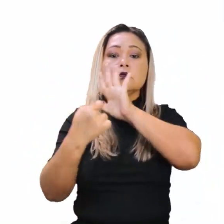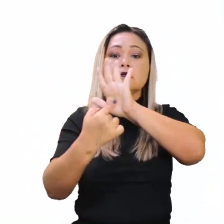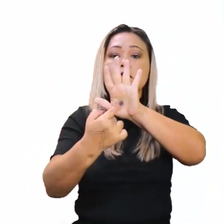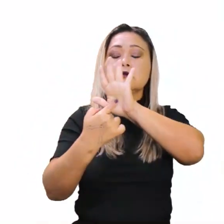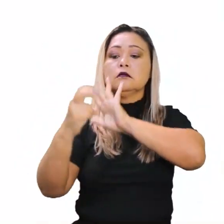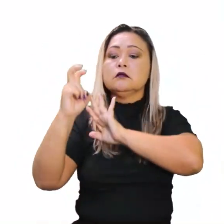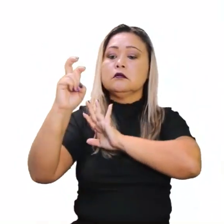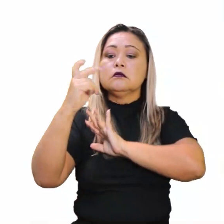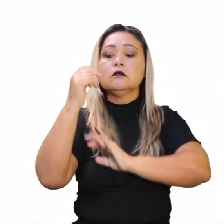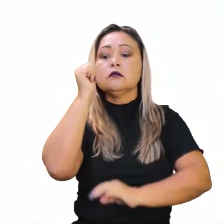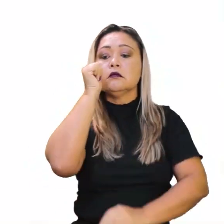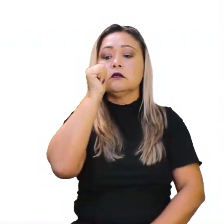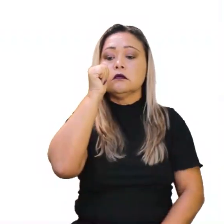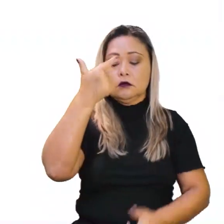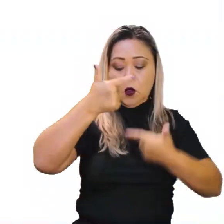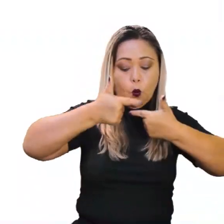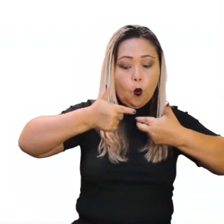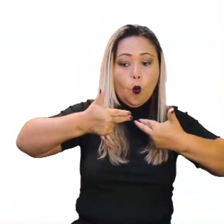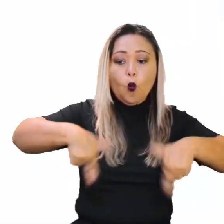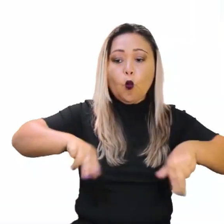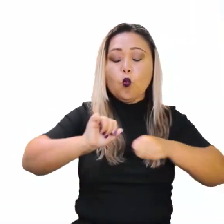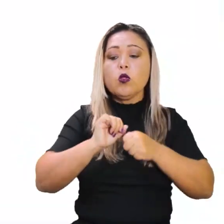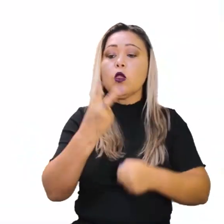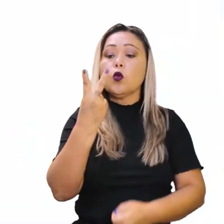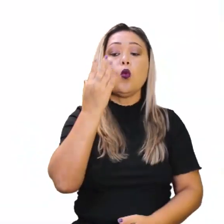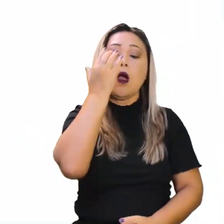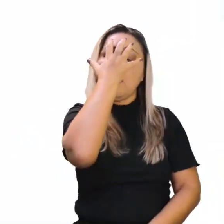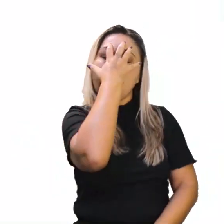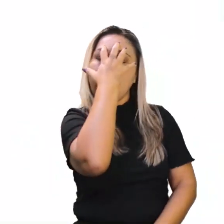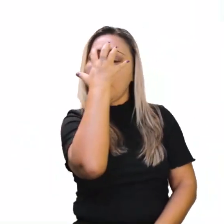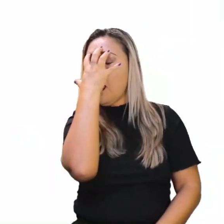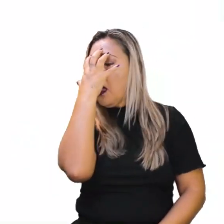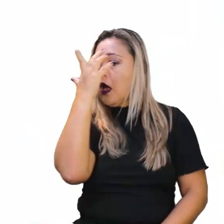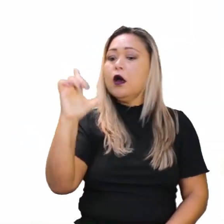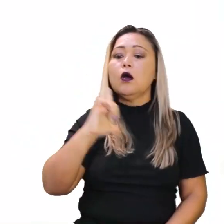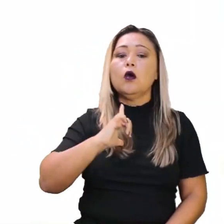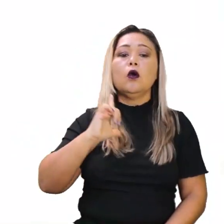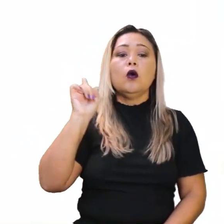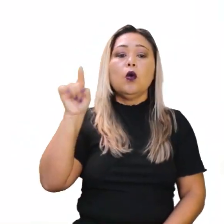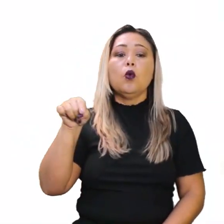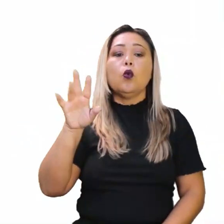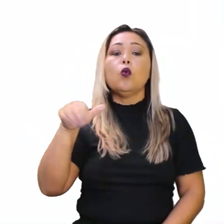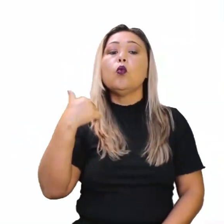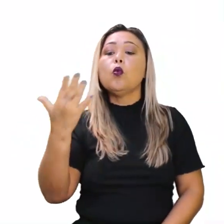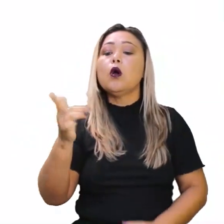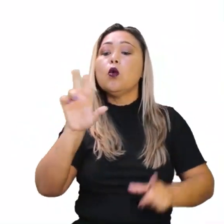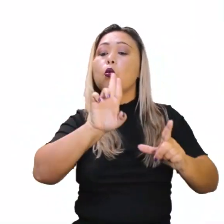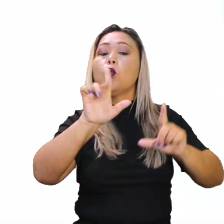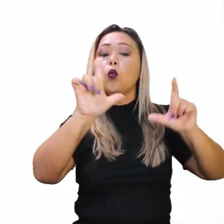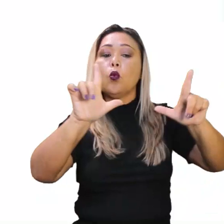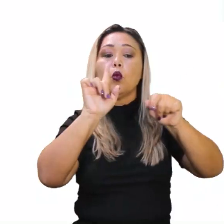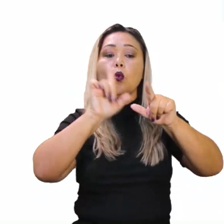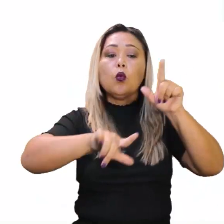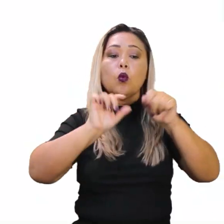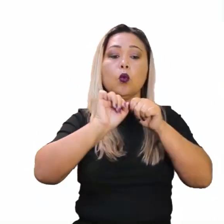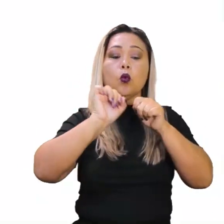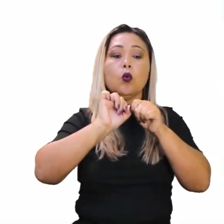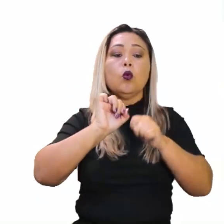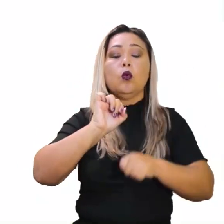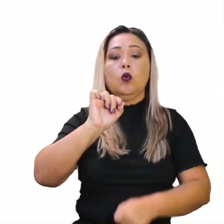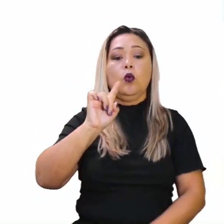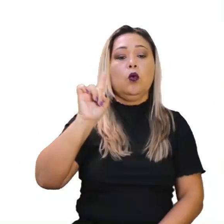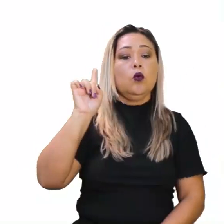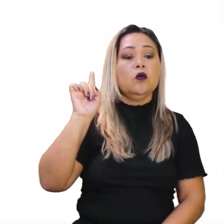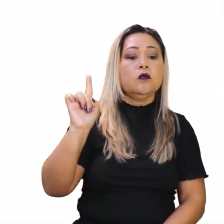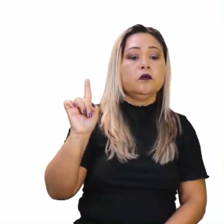aparecem 5 mulheres nuas, 2 de máscara, e os quadros são: letra A, qual é a alternativa